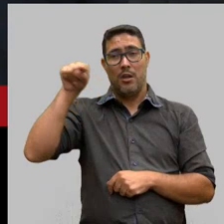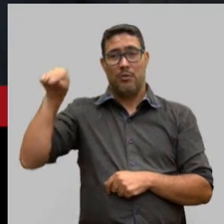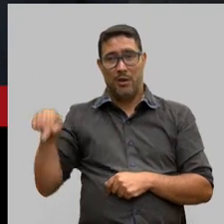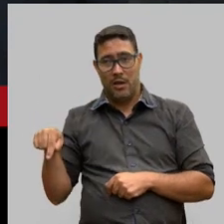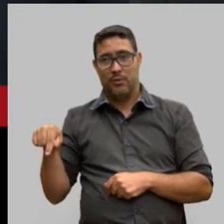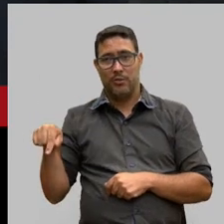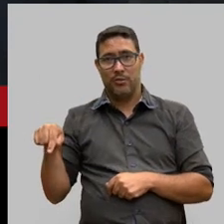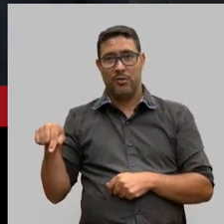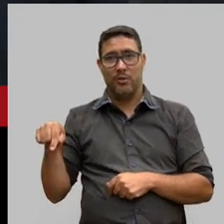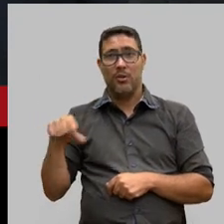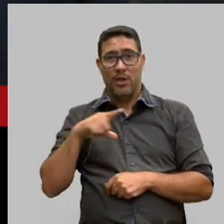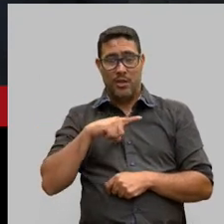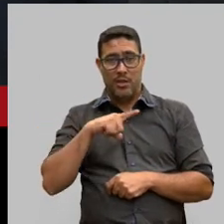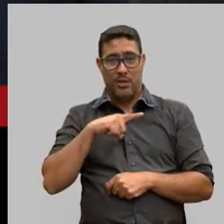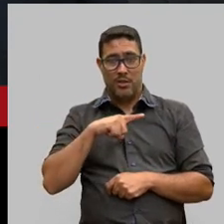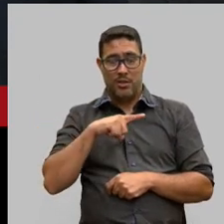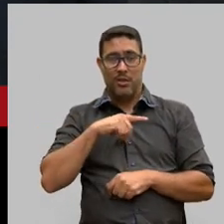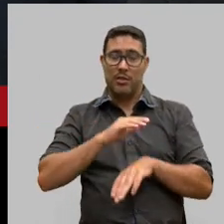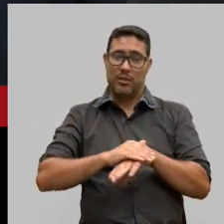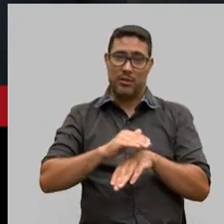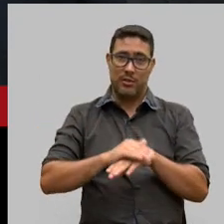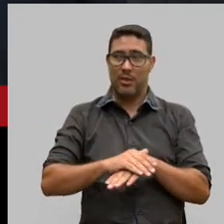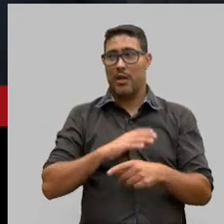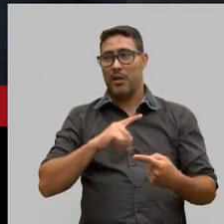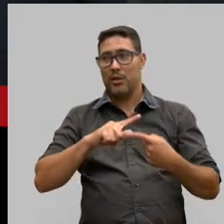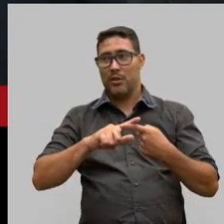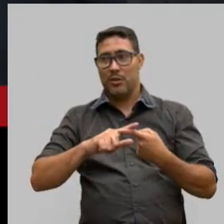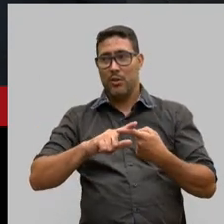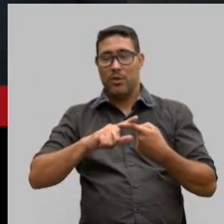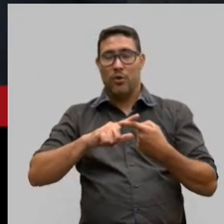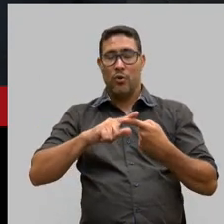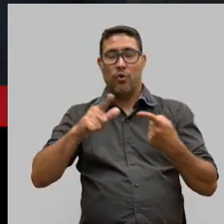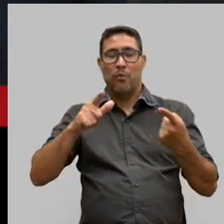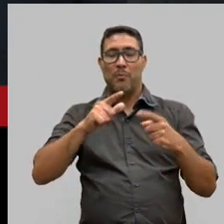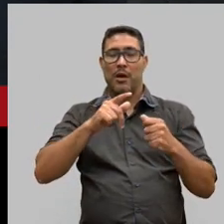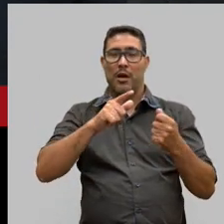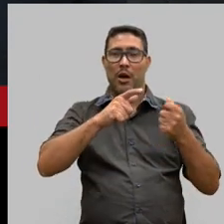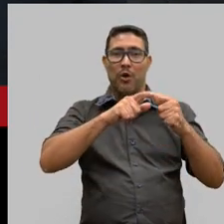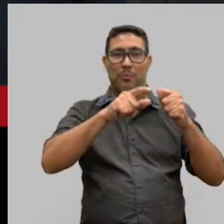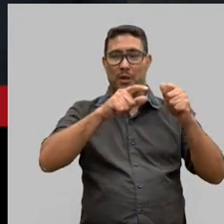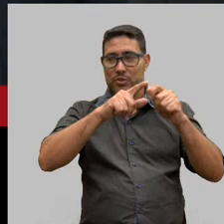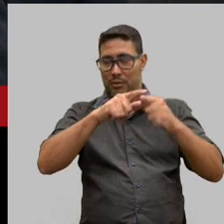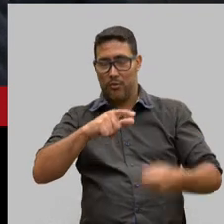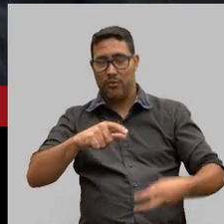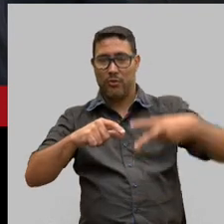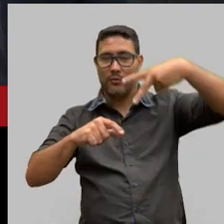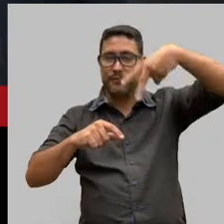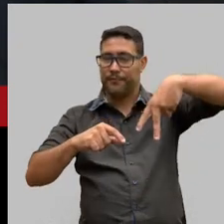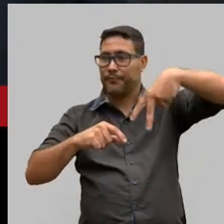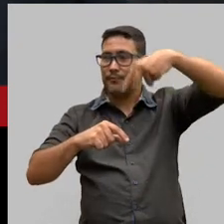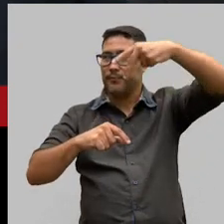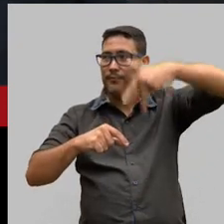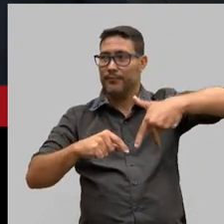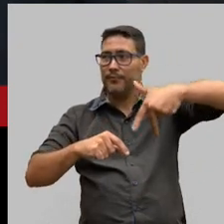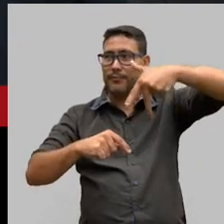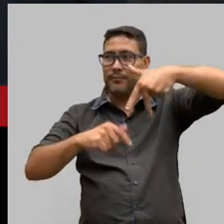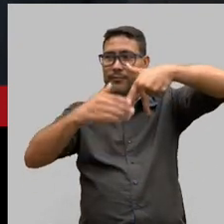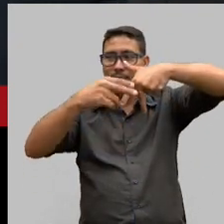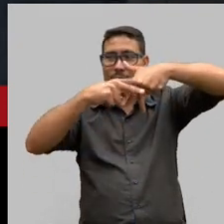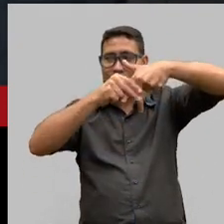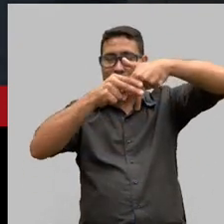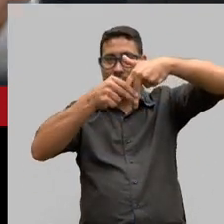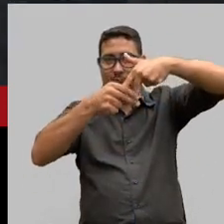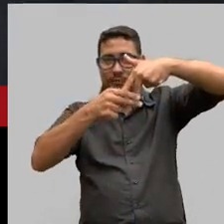sobre fibromialgia na sala ao lado eu não tinha iniciado a minha audiência ainda corri lá para fazer uma